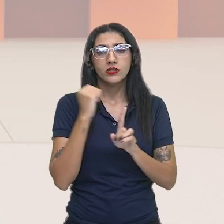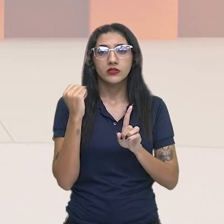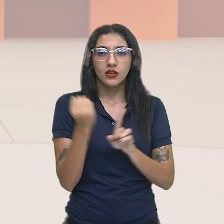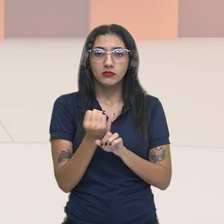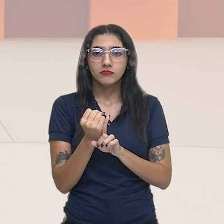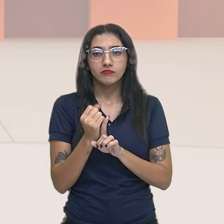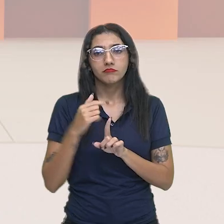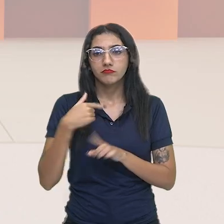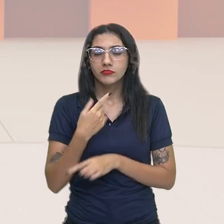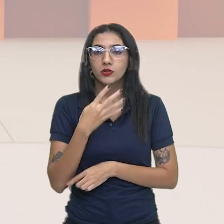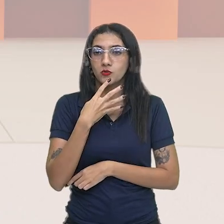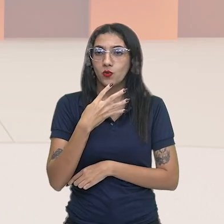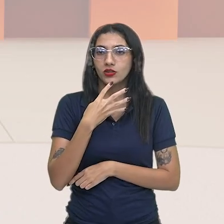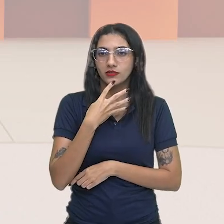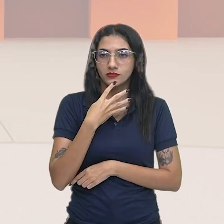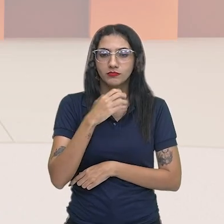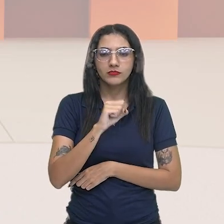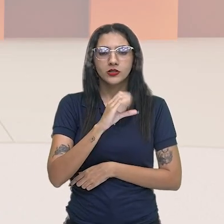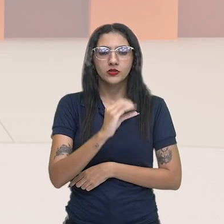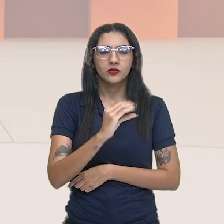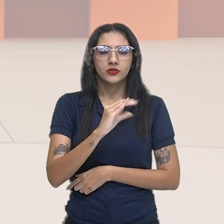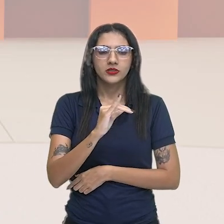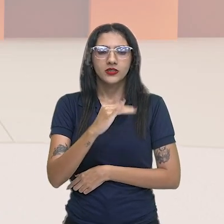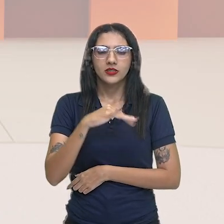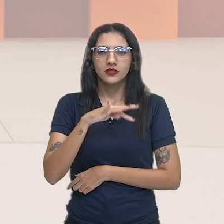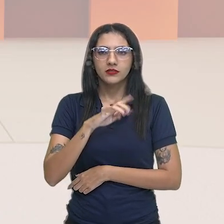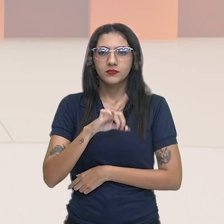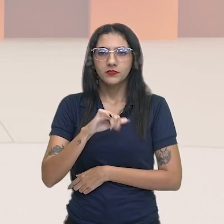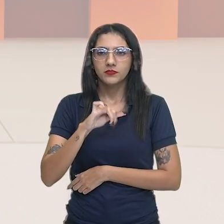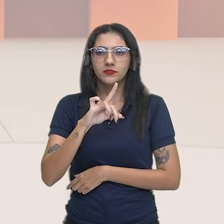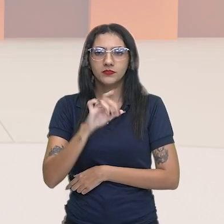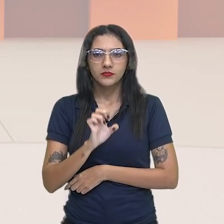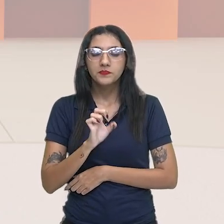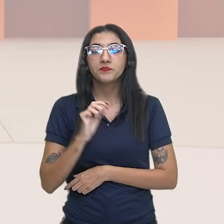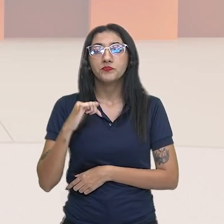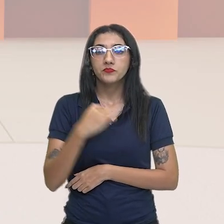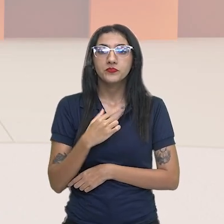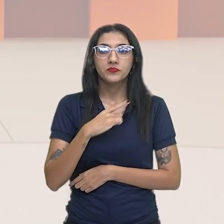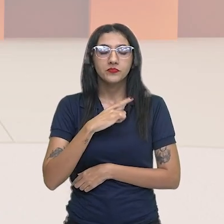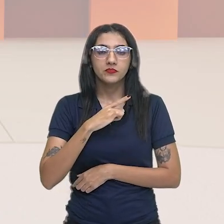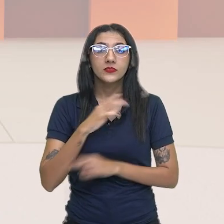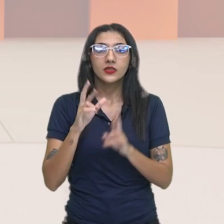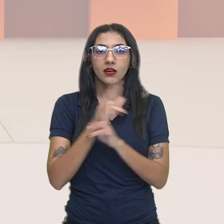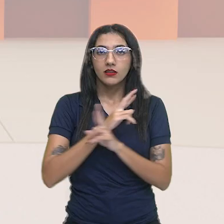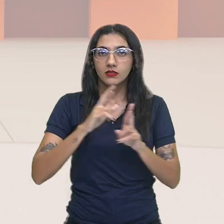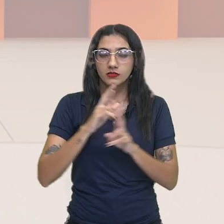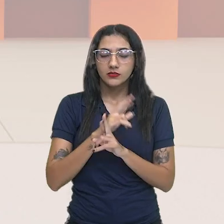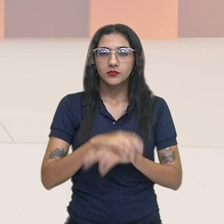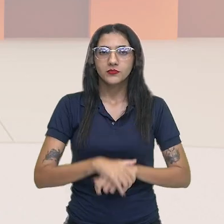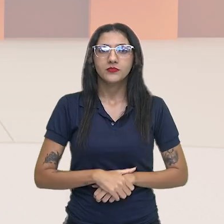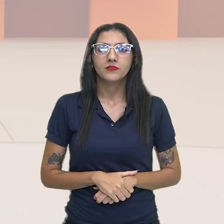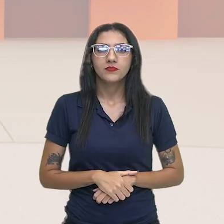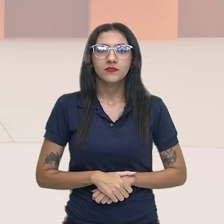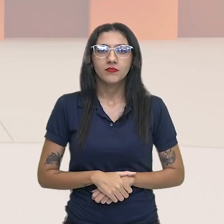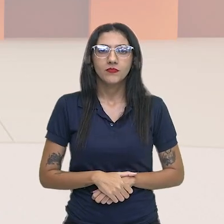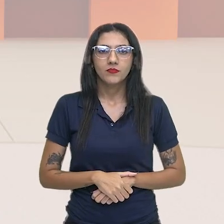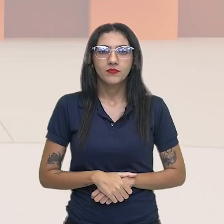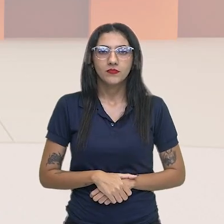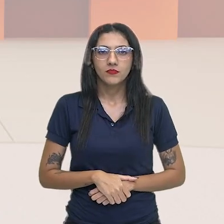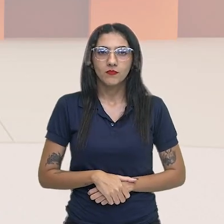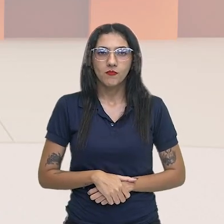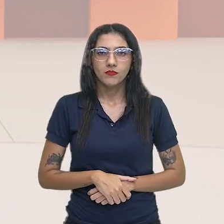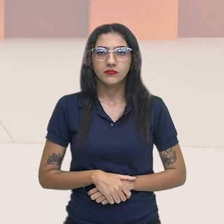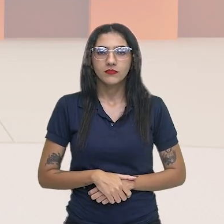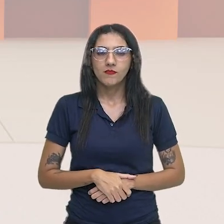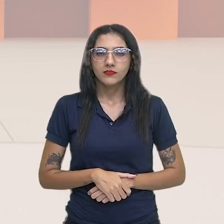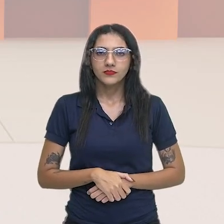Então, a sociedade é o resultado das interações, né, que nós estabelecemos em sociedade, né, enquanto